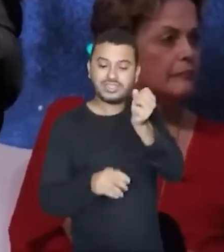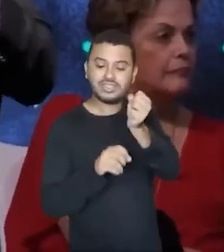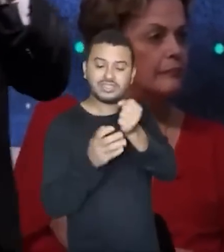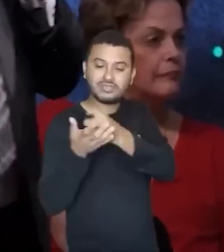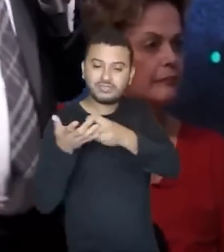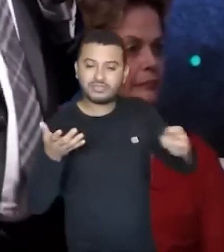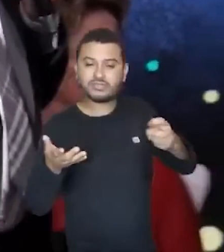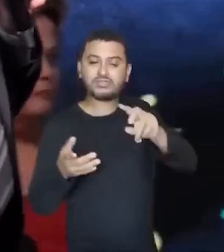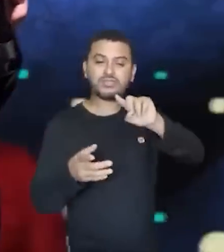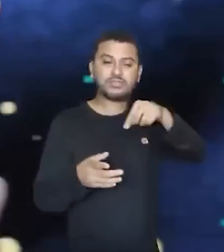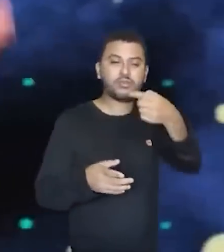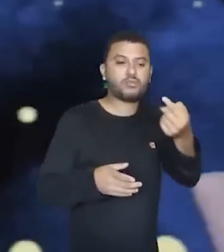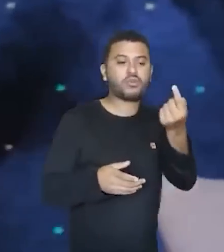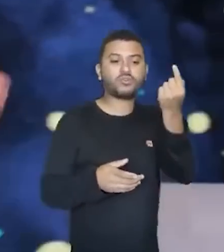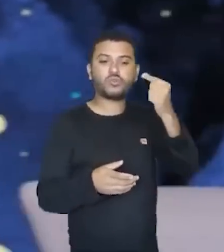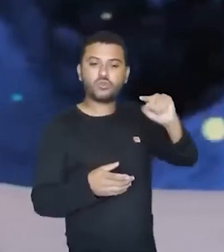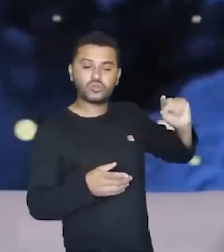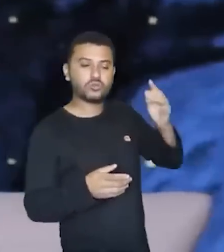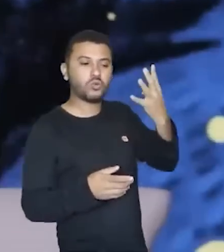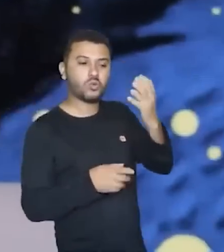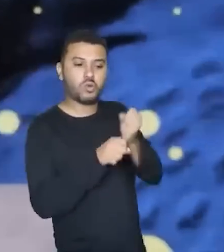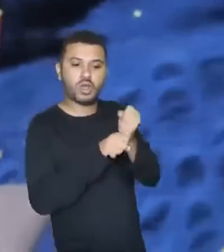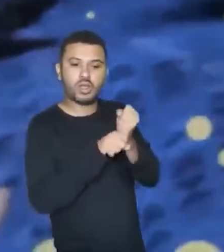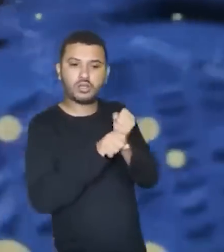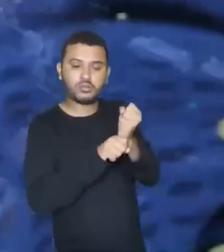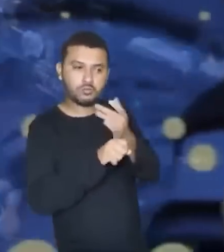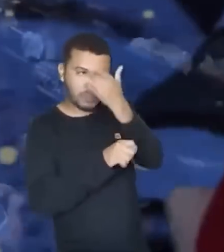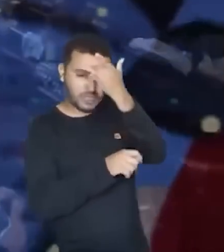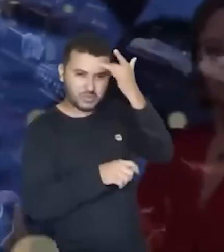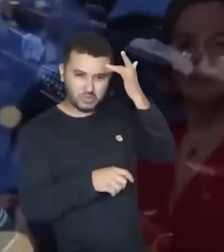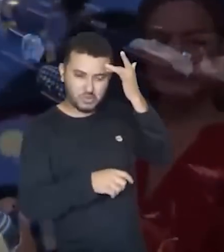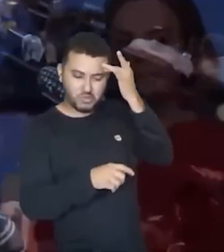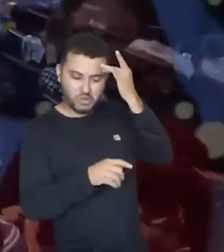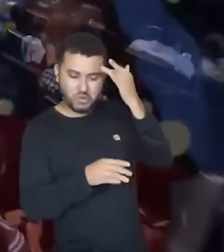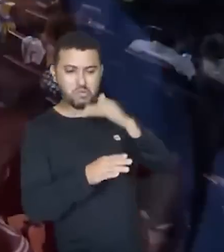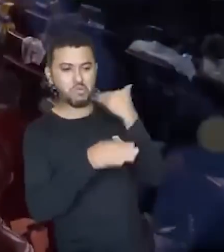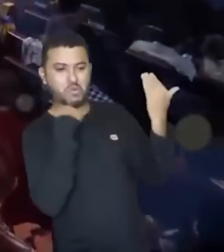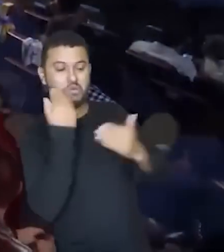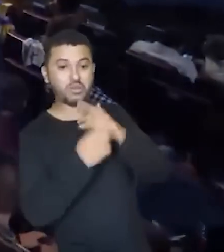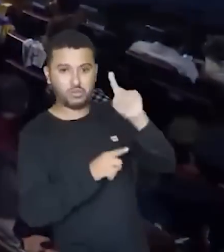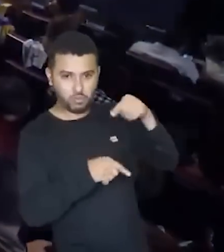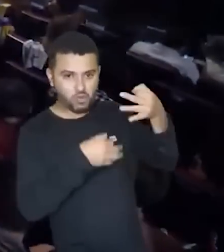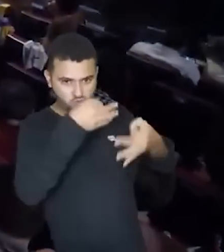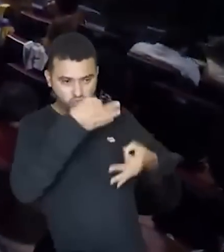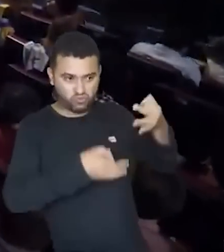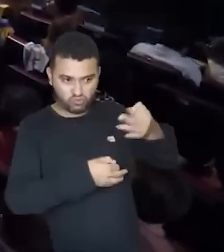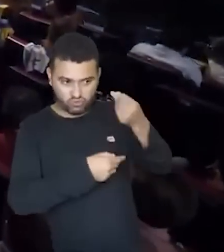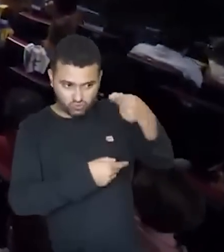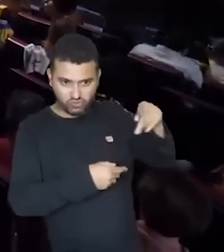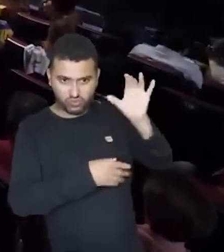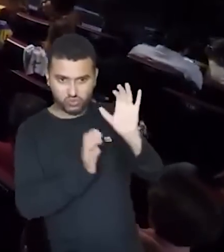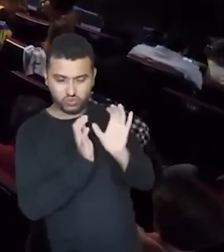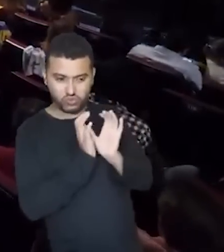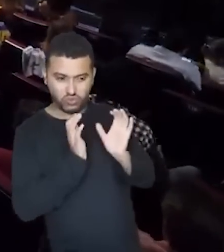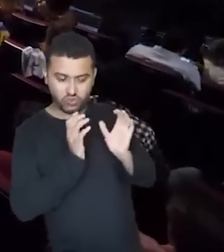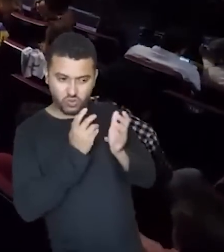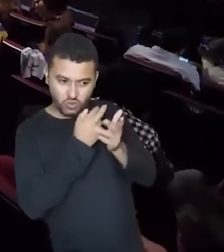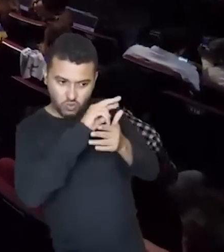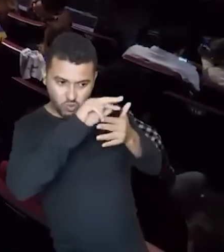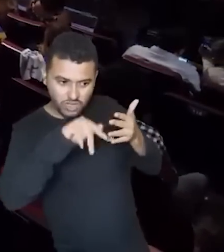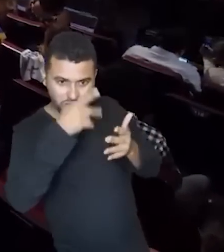do último mandato de 4 anos de um genocida que haverá de ser julgado pela quantidade de pessoas que